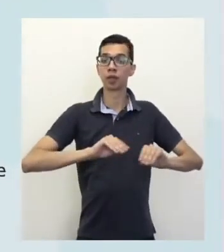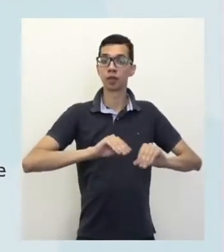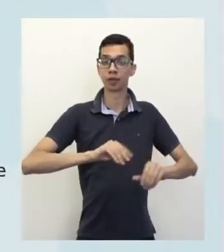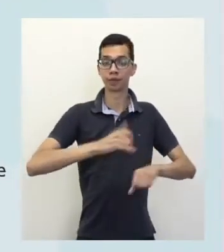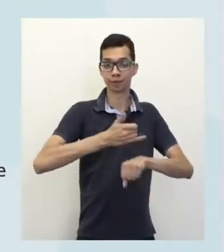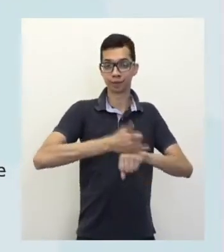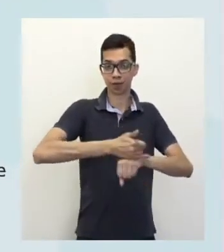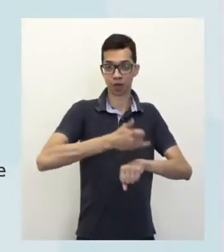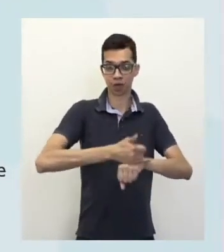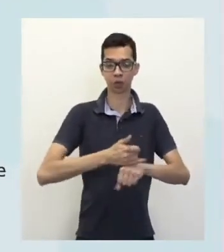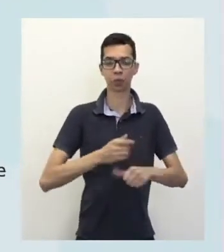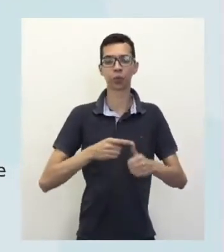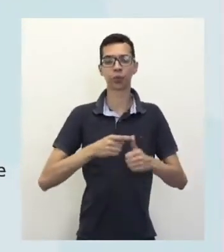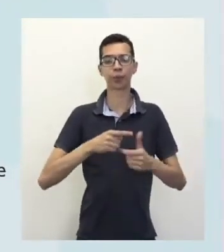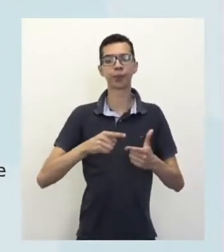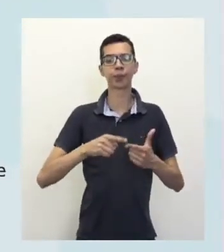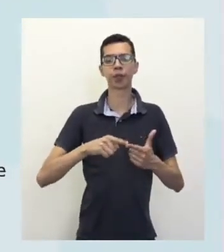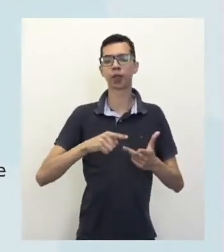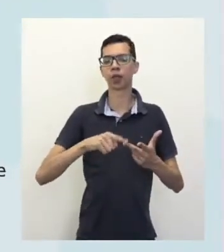exemplo, a